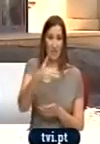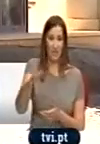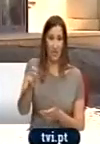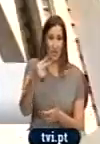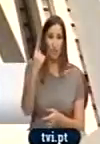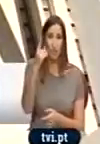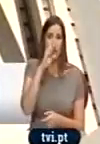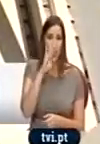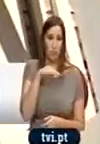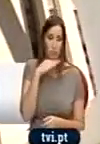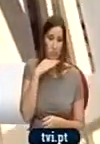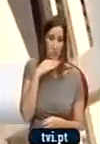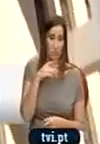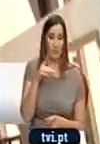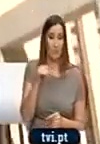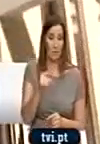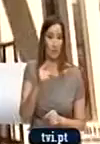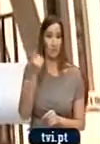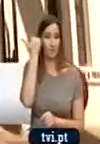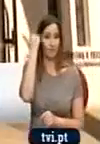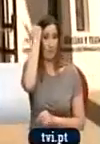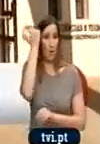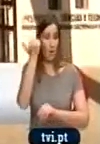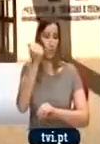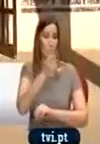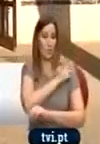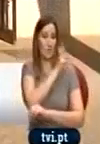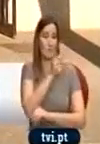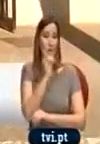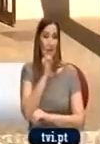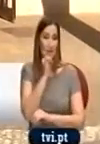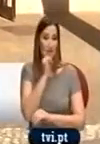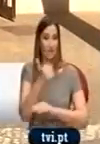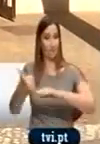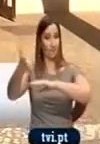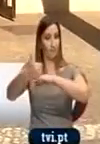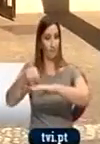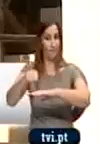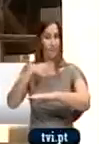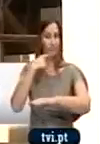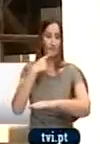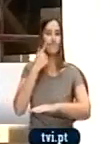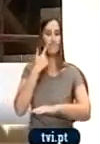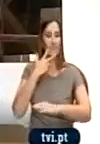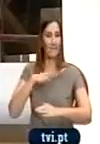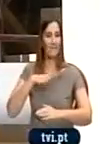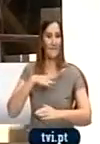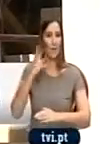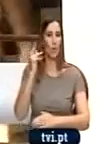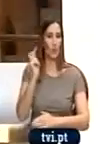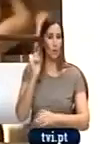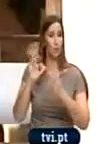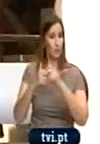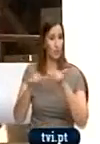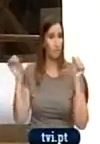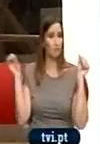por quarto. Já a reitoria da Universidade do Algarve reconhece que nestes últimos 4 anos o problema tem vindo a